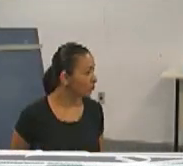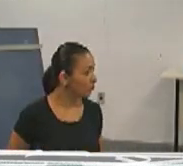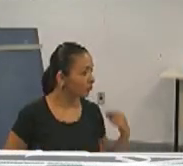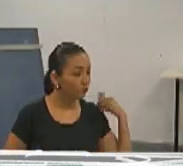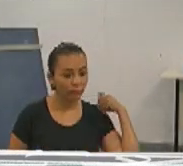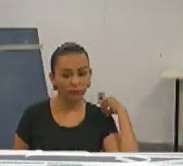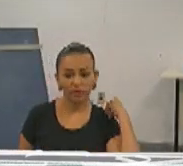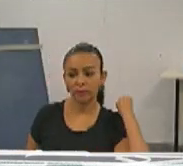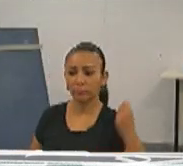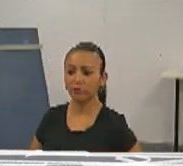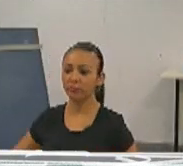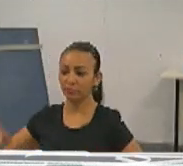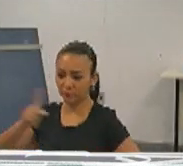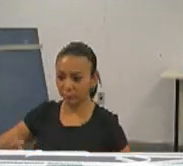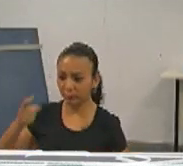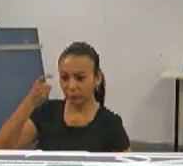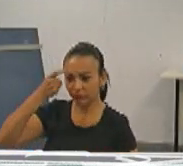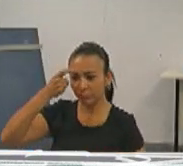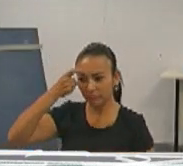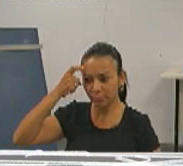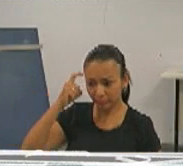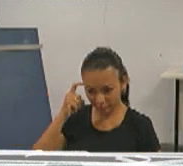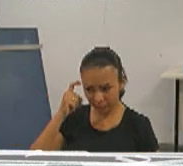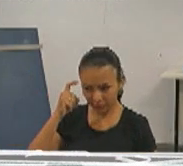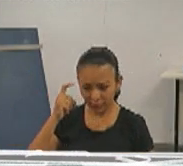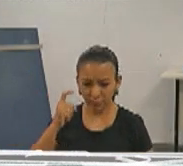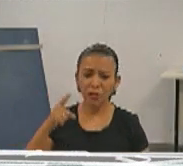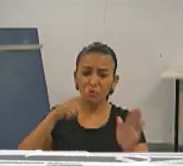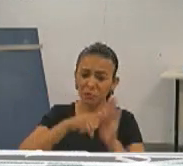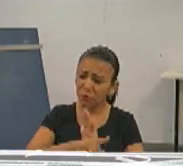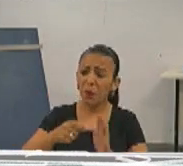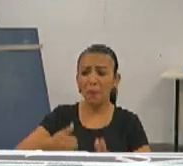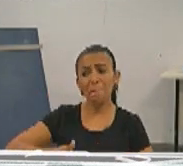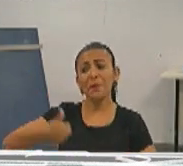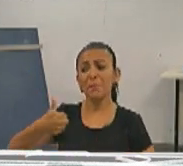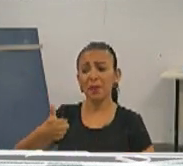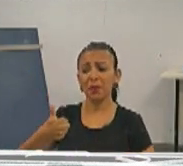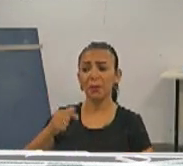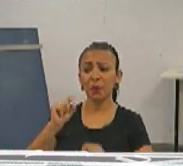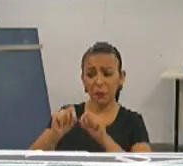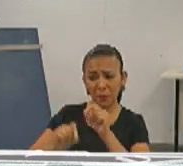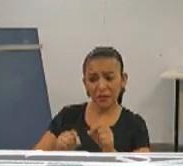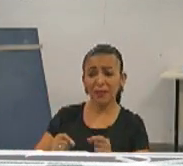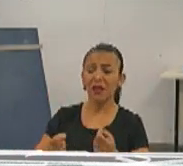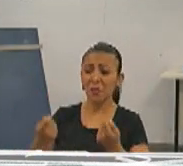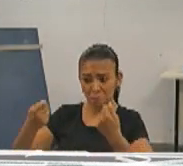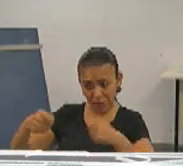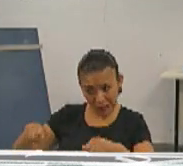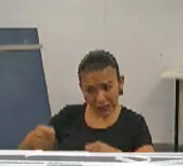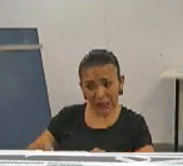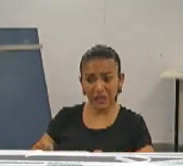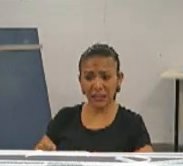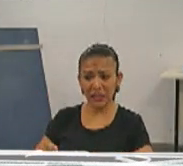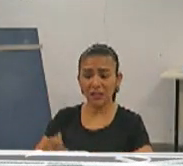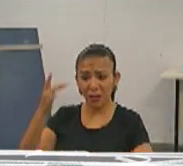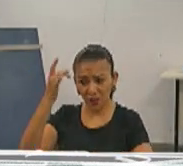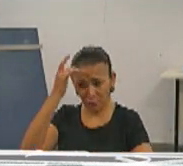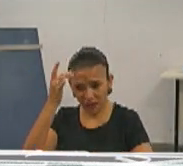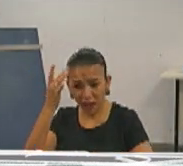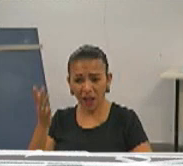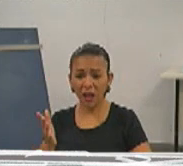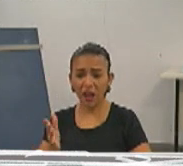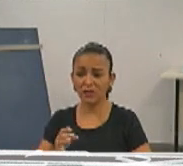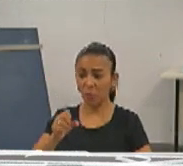Professora Eliane, a CCP te pergunta primeiro se a senhora precisa de facilitação no